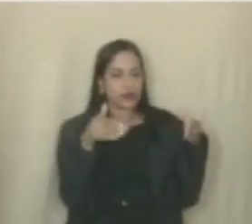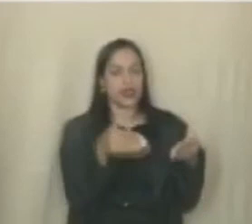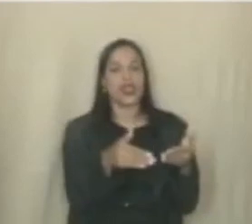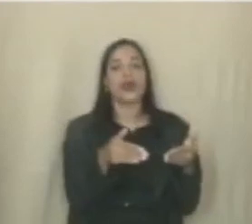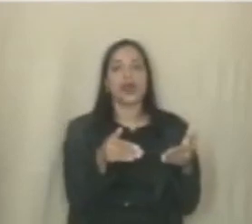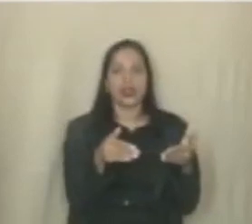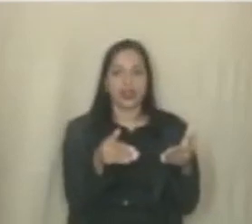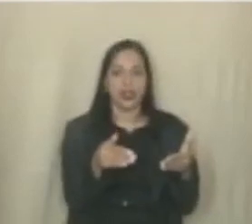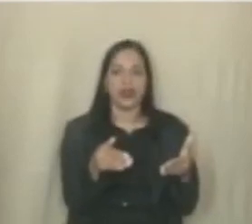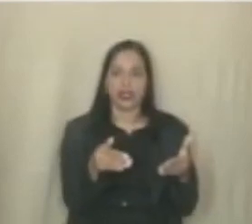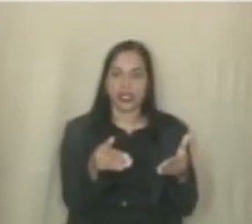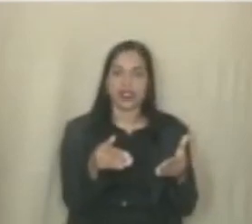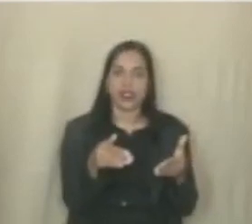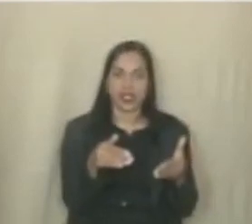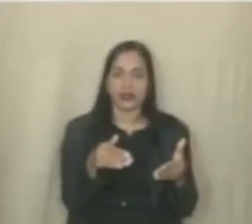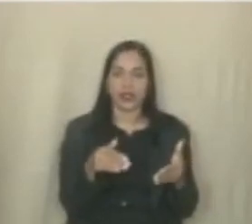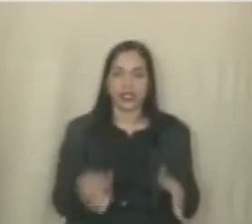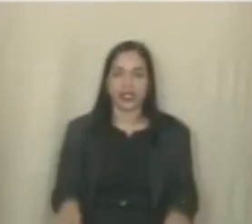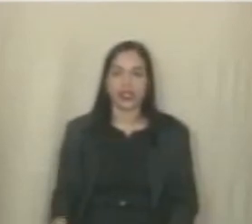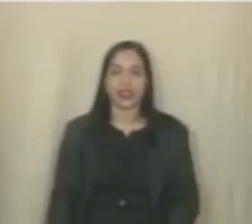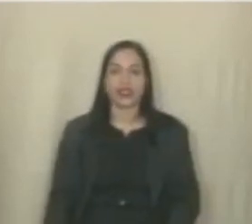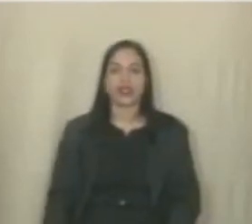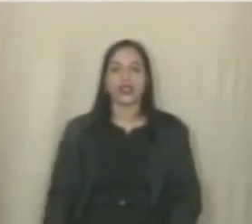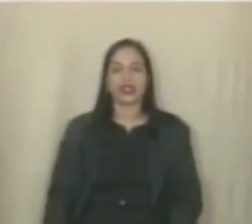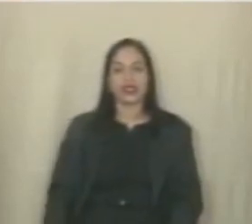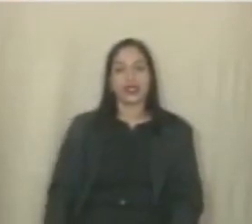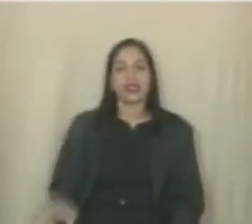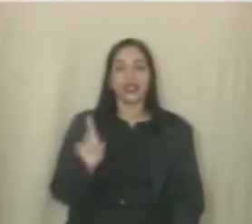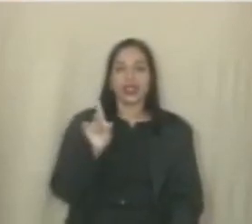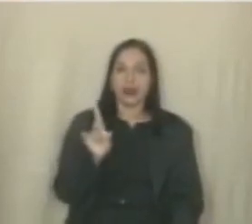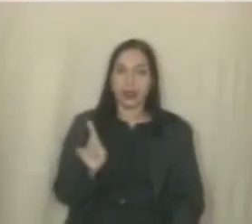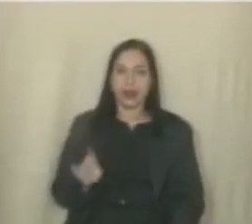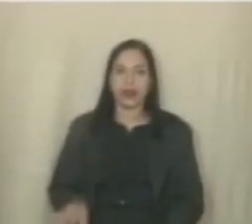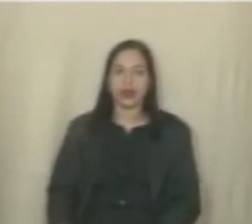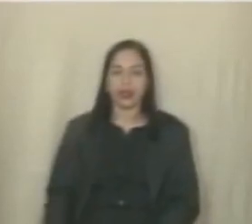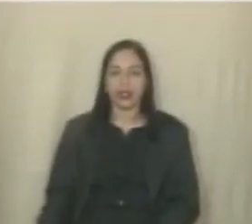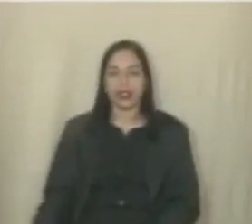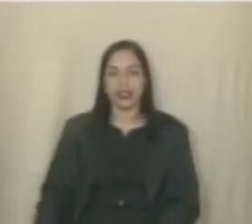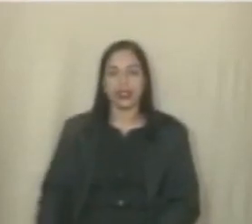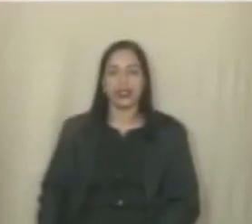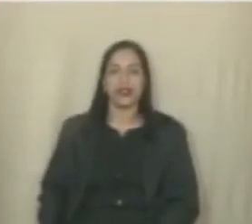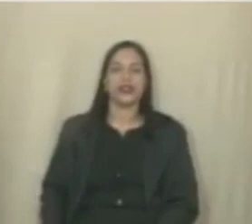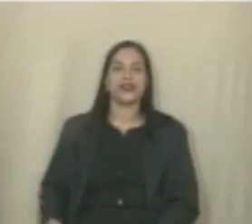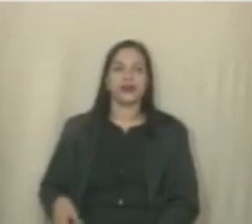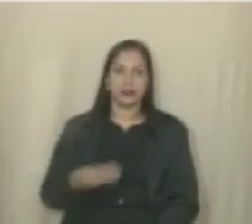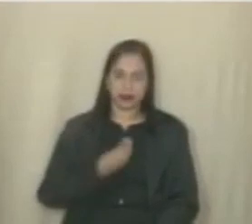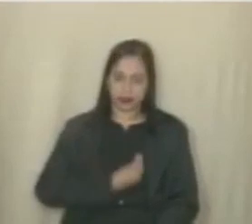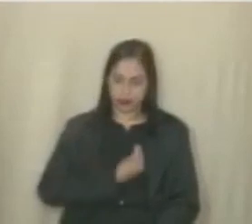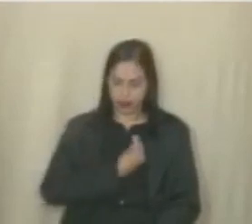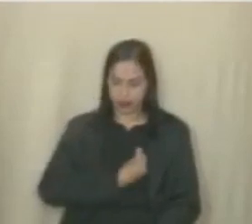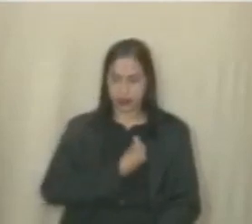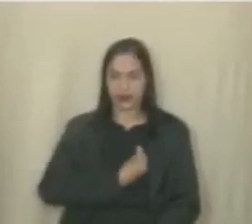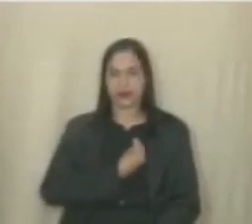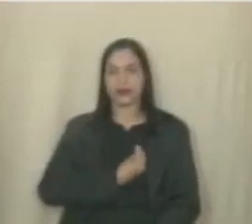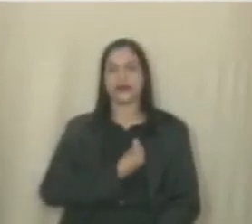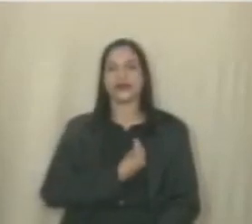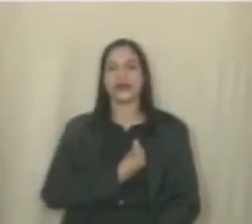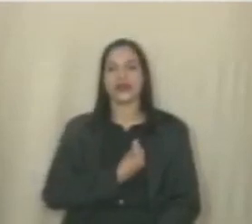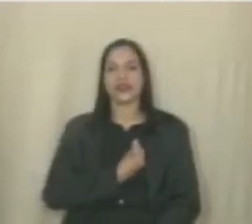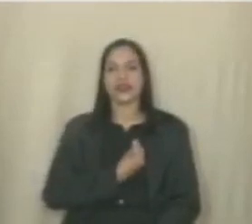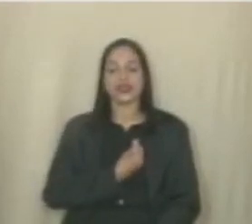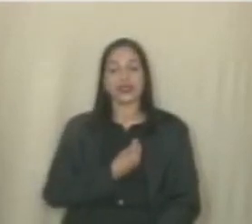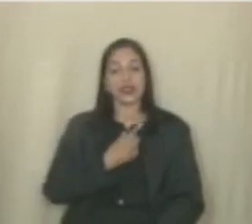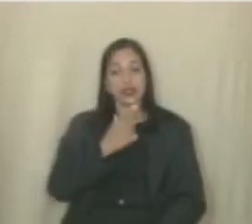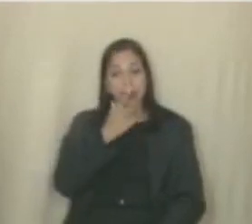sabe, nós somos receptores de cannabis, de maconha, como queiram chamar. Existem no leite